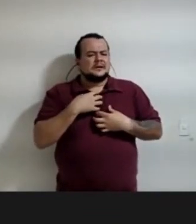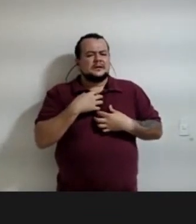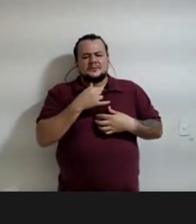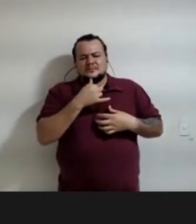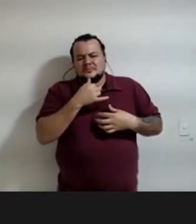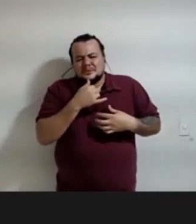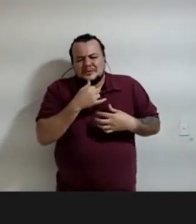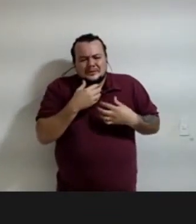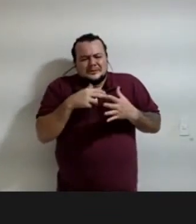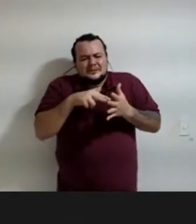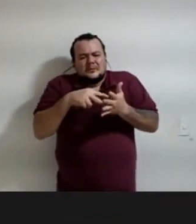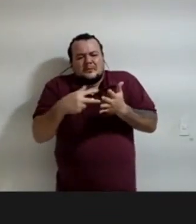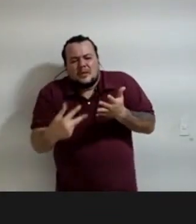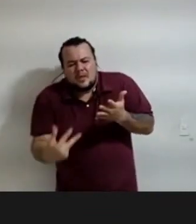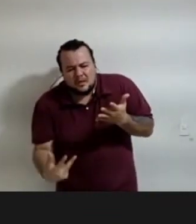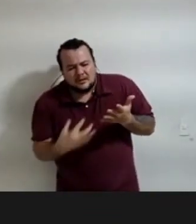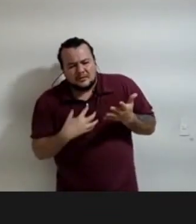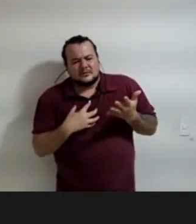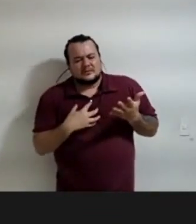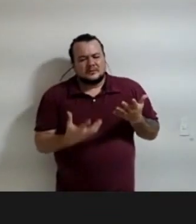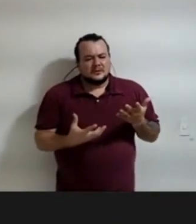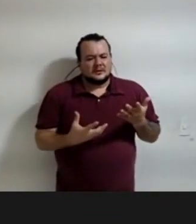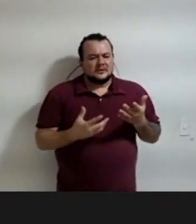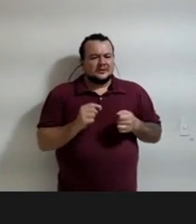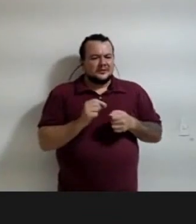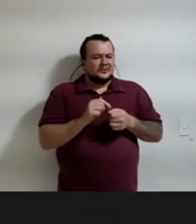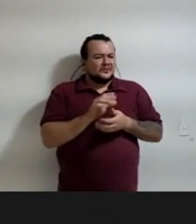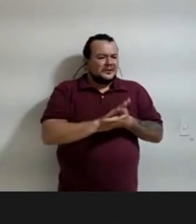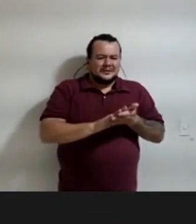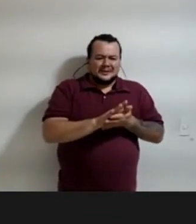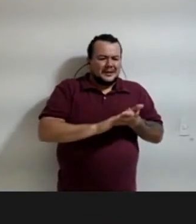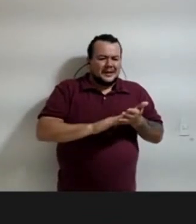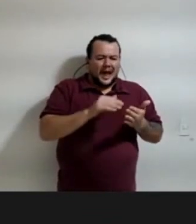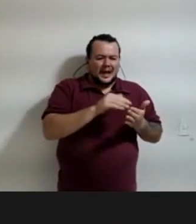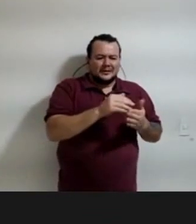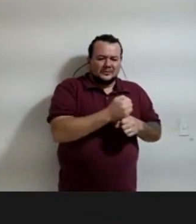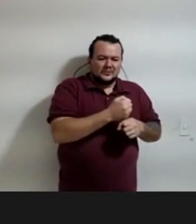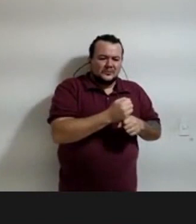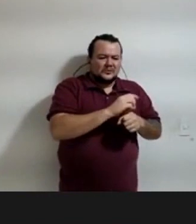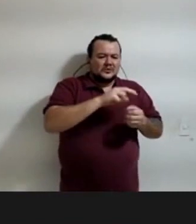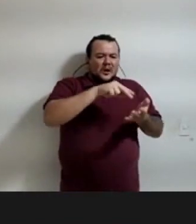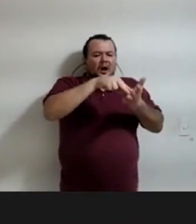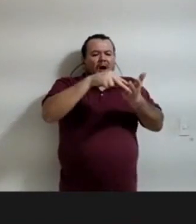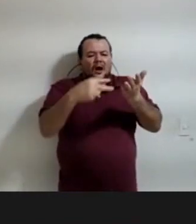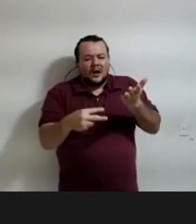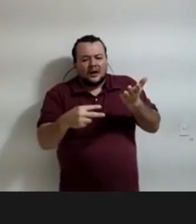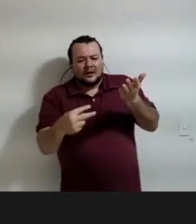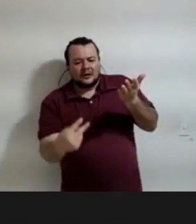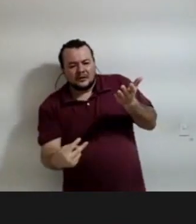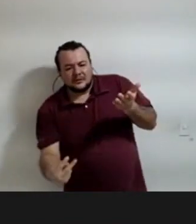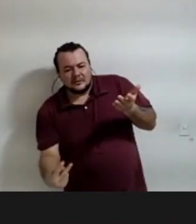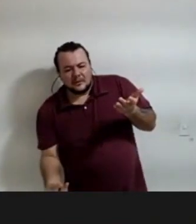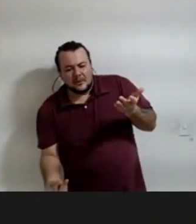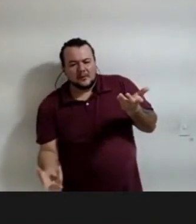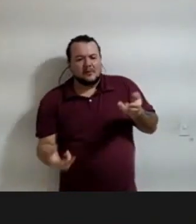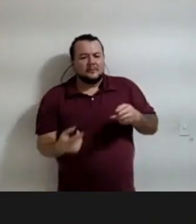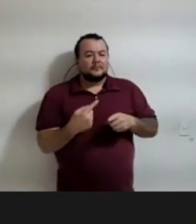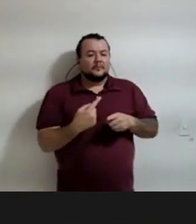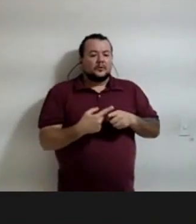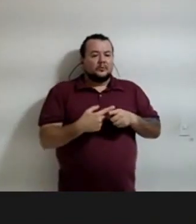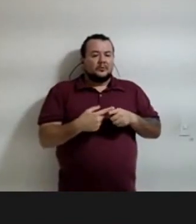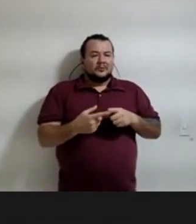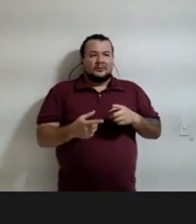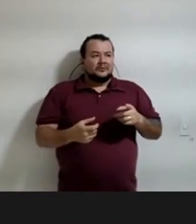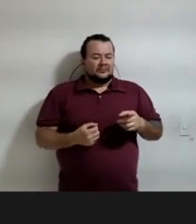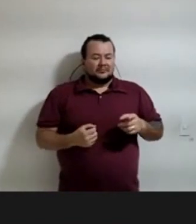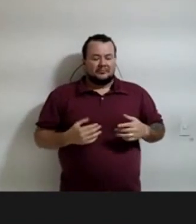A gente não fez outra coisa nos últimos tempos senão despencar. Cair, cair, cair. Então, por que estamos grilados agora